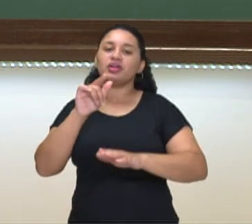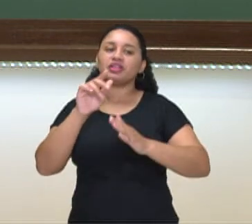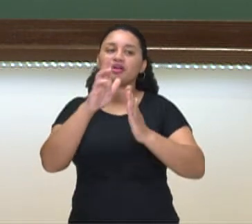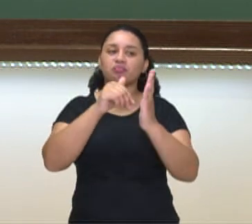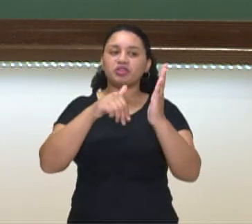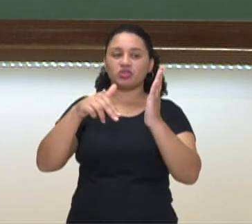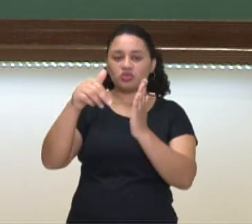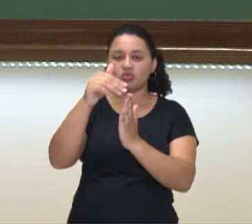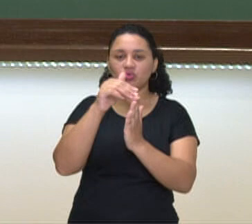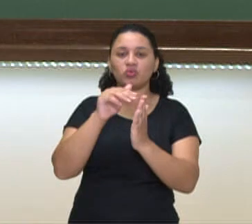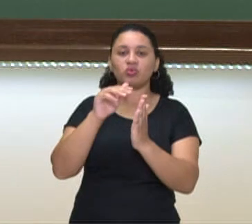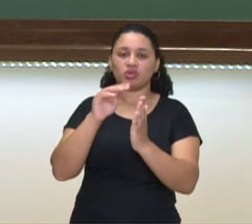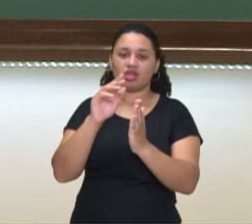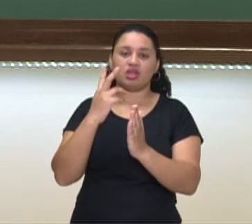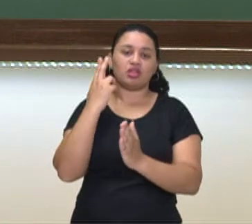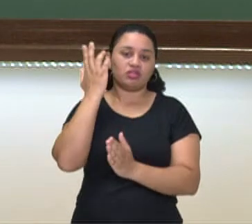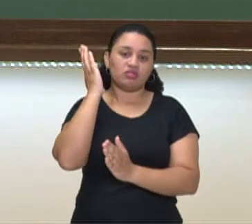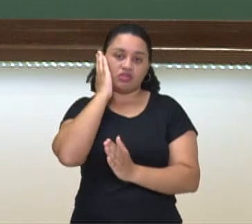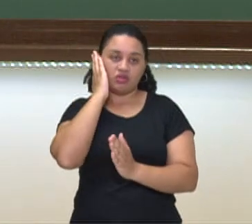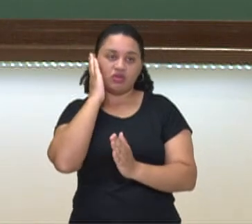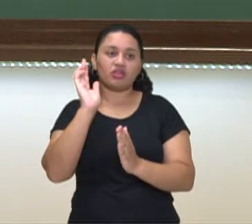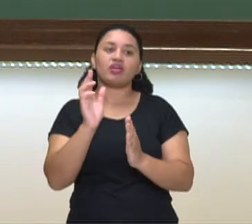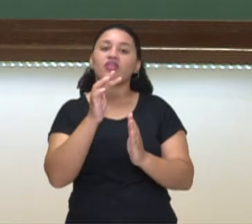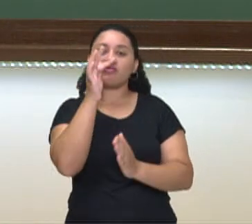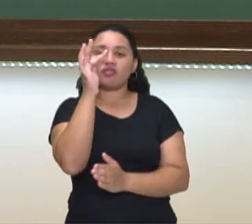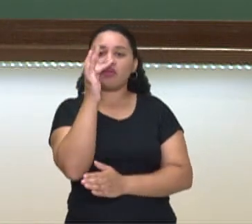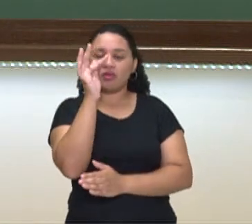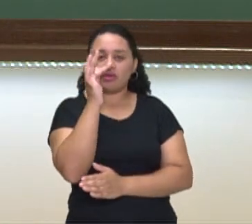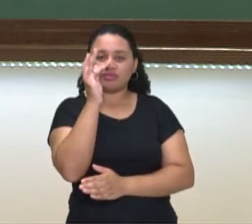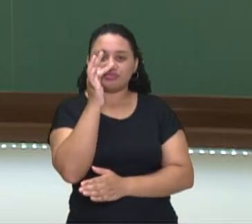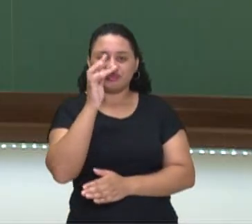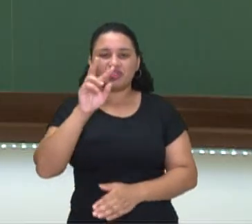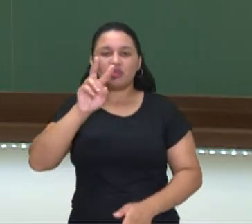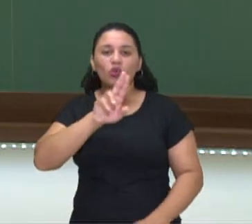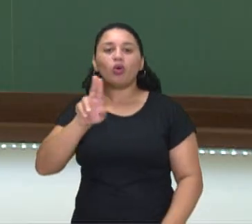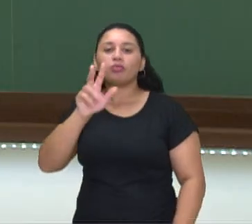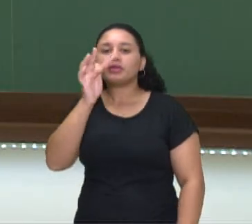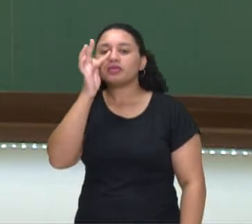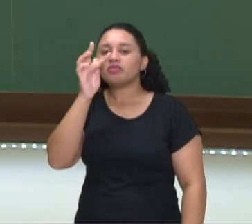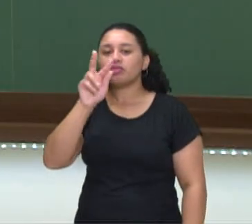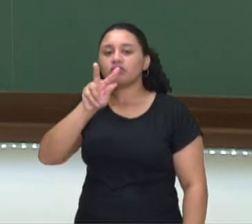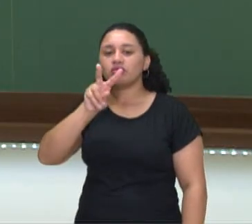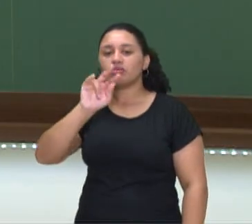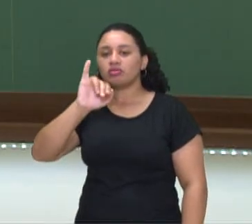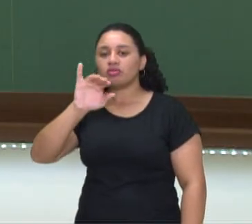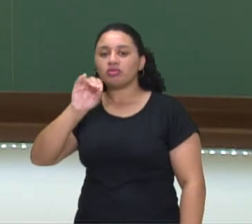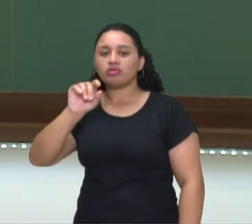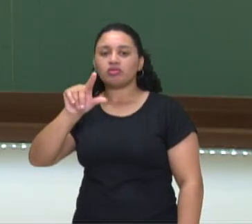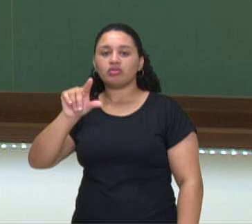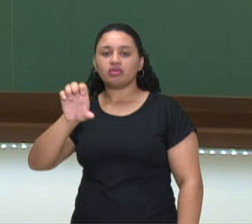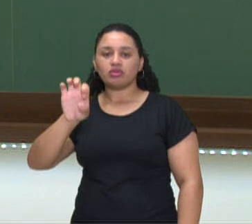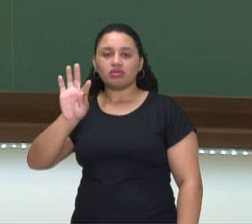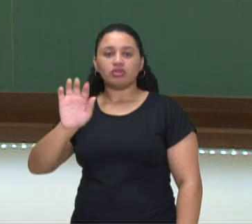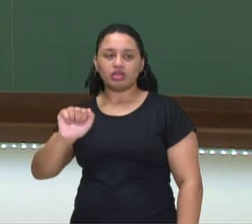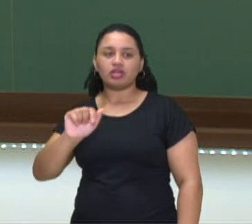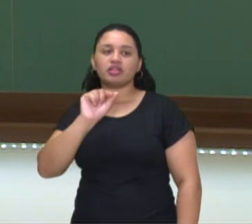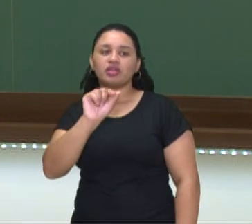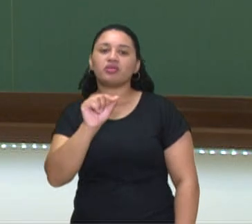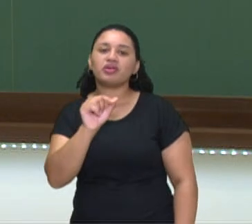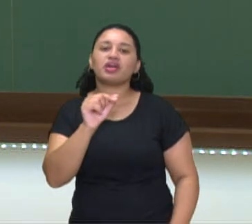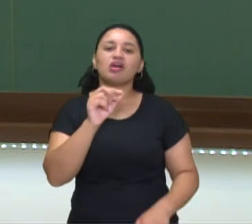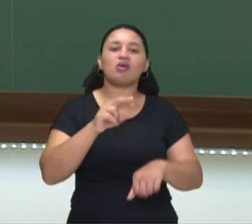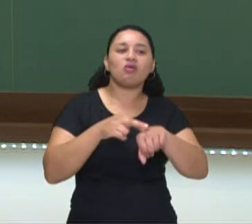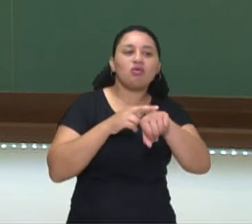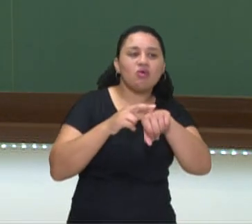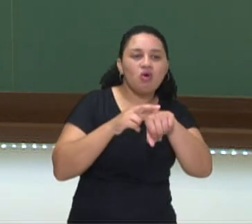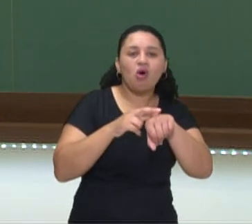o amarelo contrastando também. Então, esse contraste, né, sempre presente nas obras de